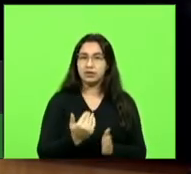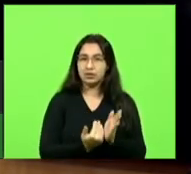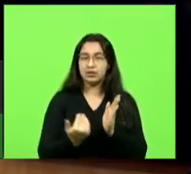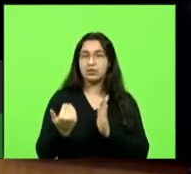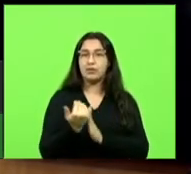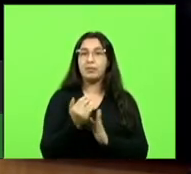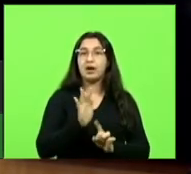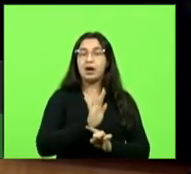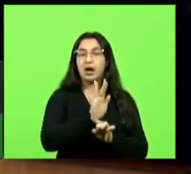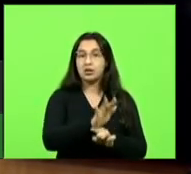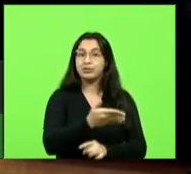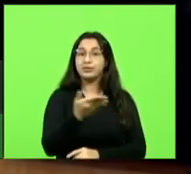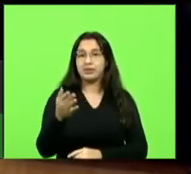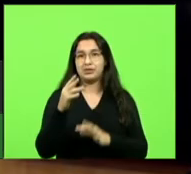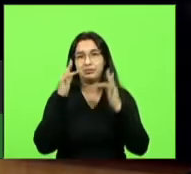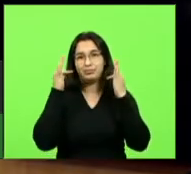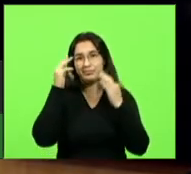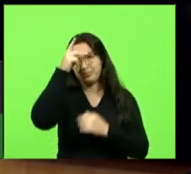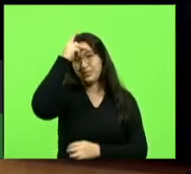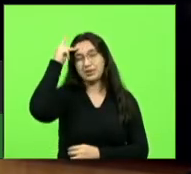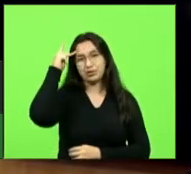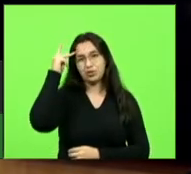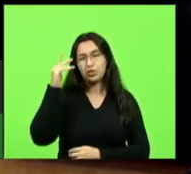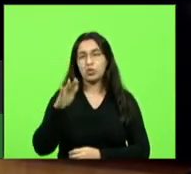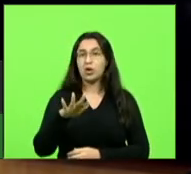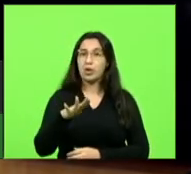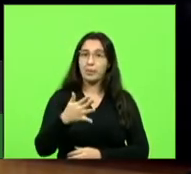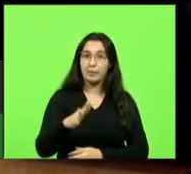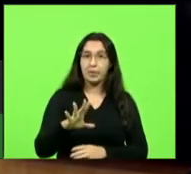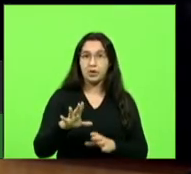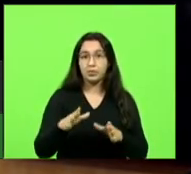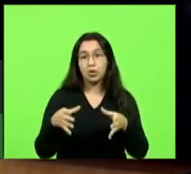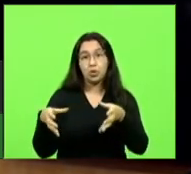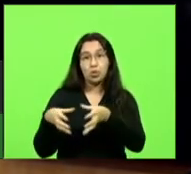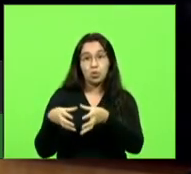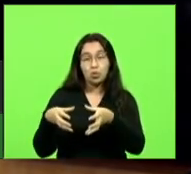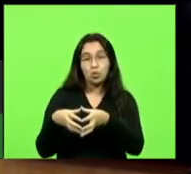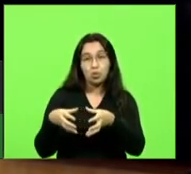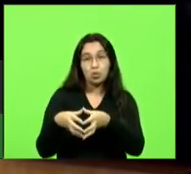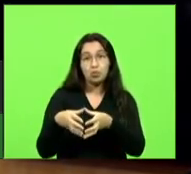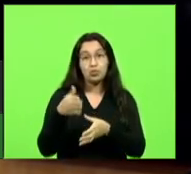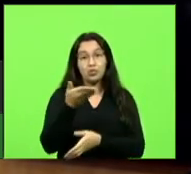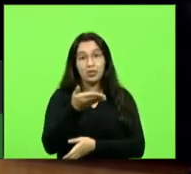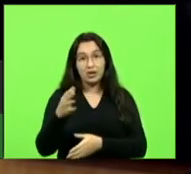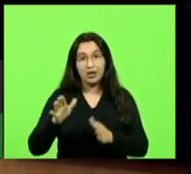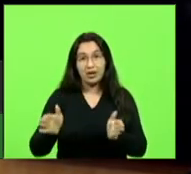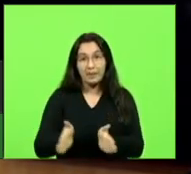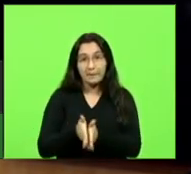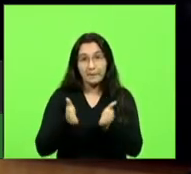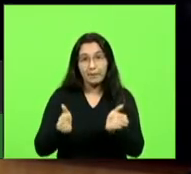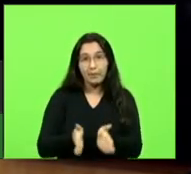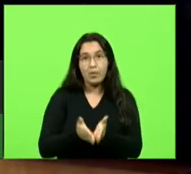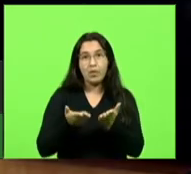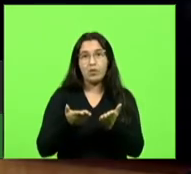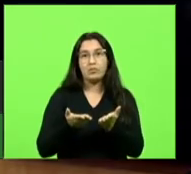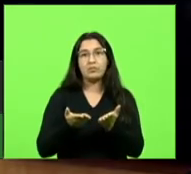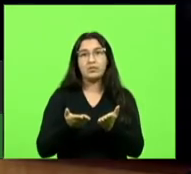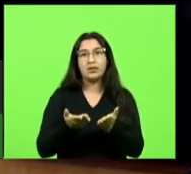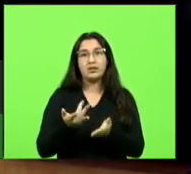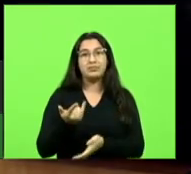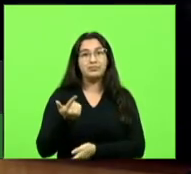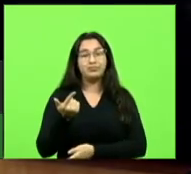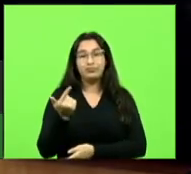estamos dizendo aqui que uma parcela grande de pessoas pobres, na miséria, não